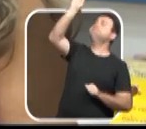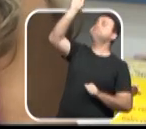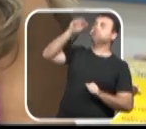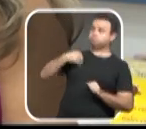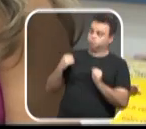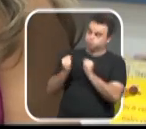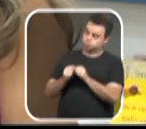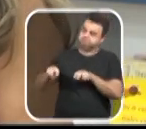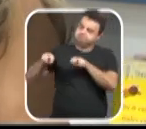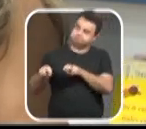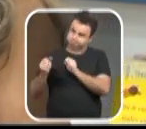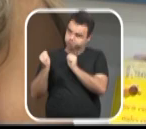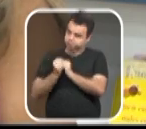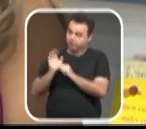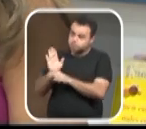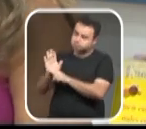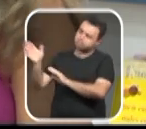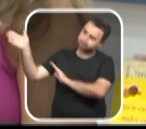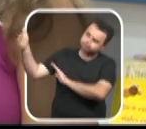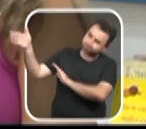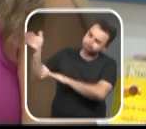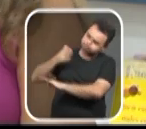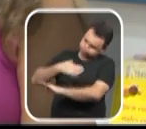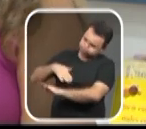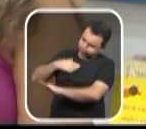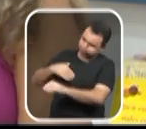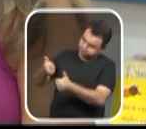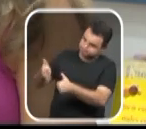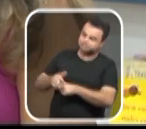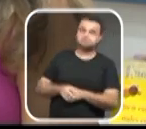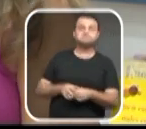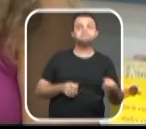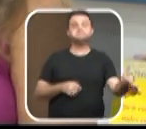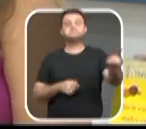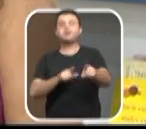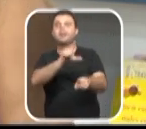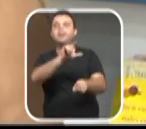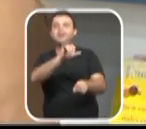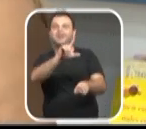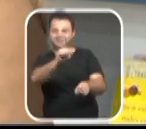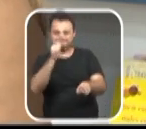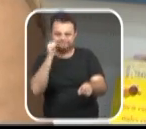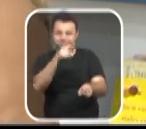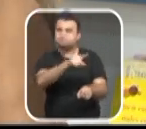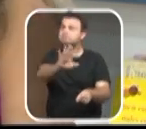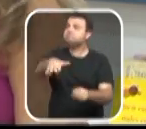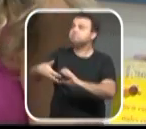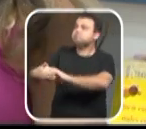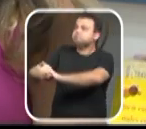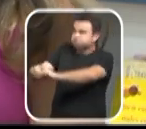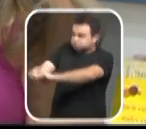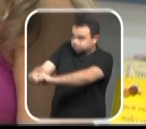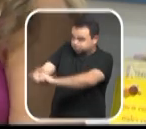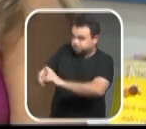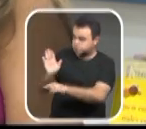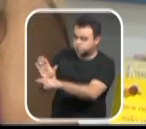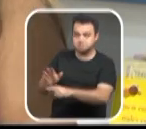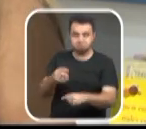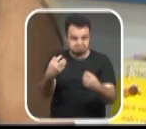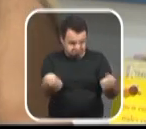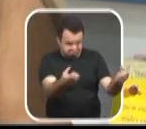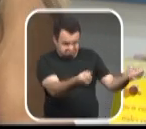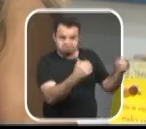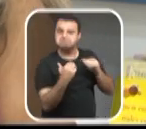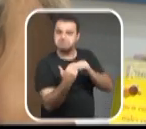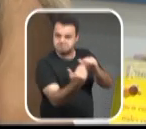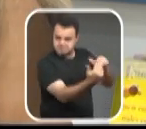perto dele, aí eu tento acalmar, né? E aí a Lila falou, vamos segurar na mão dele. Aí todo mundo concordou. E aí